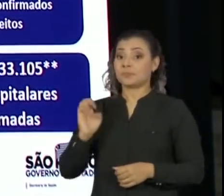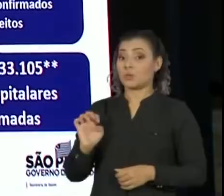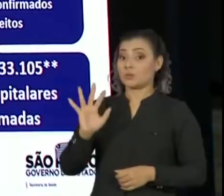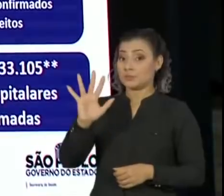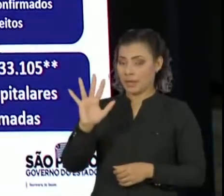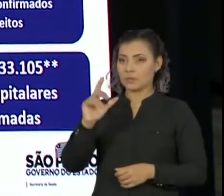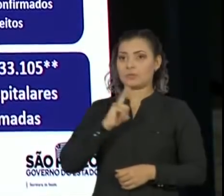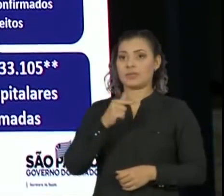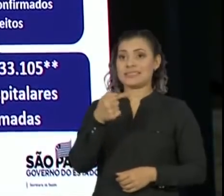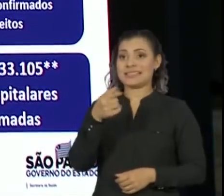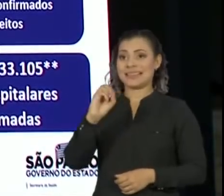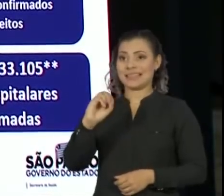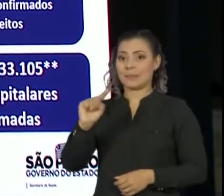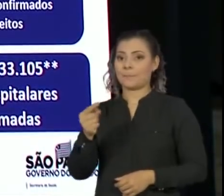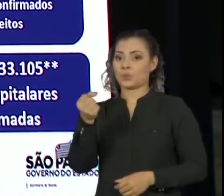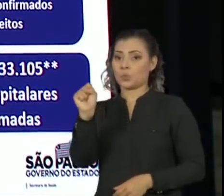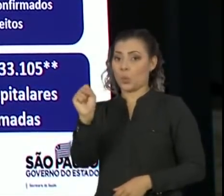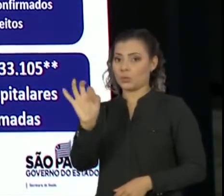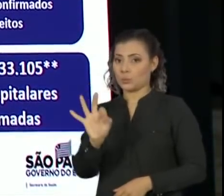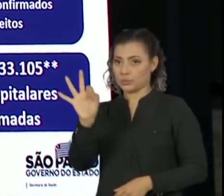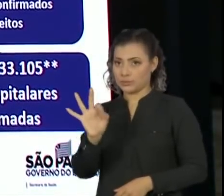Estado,